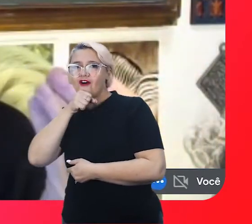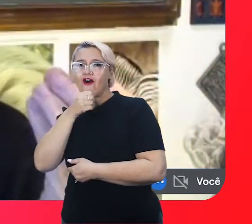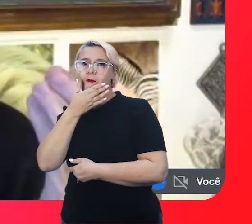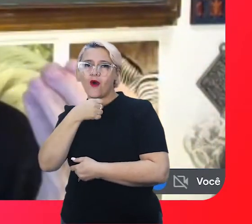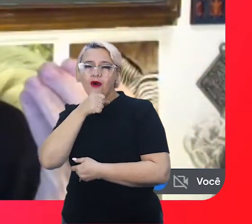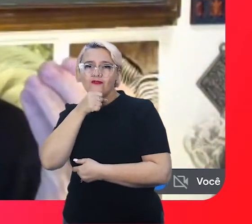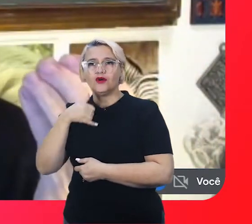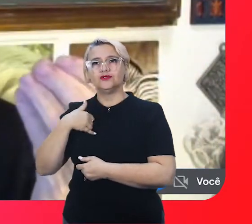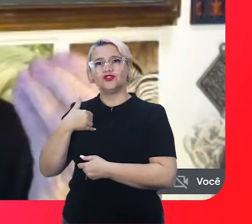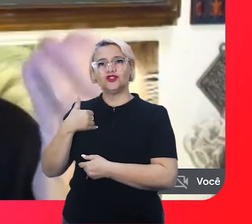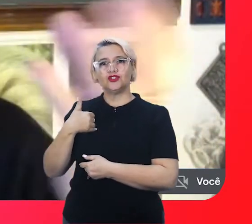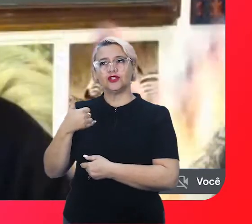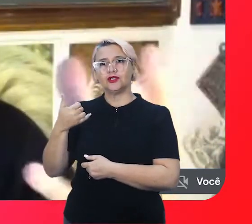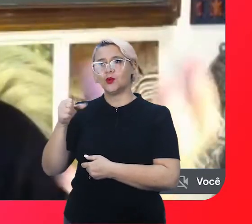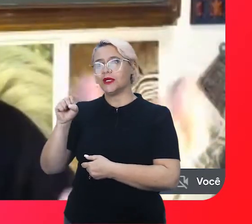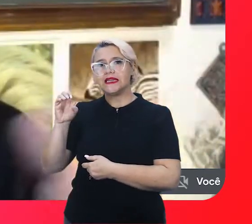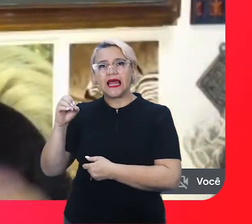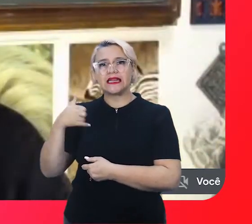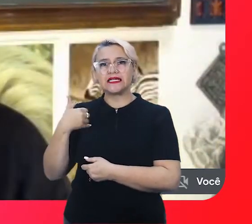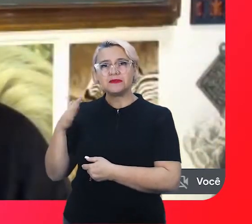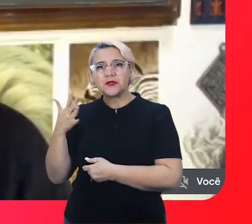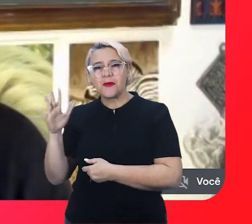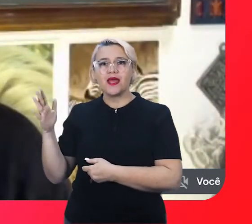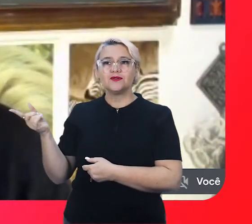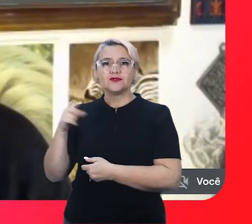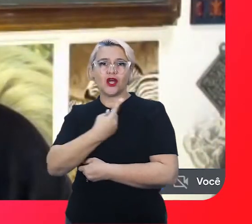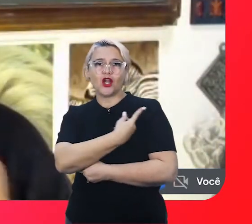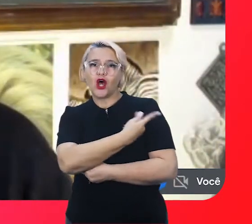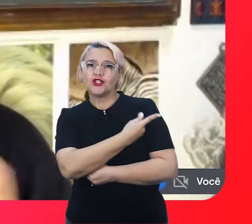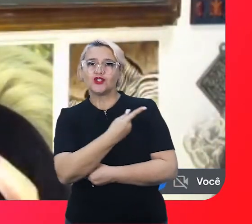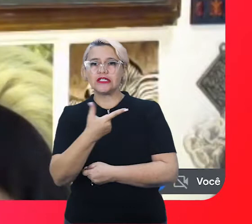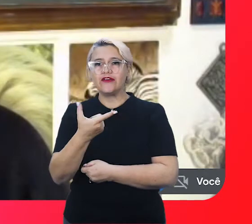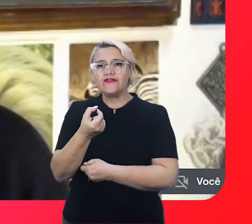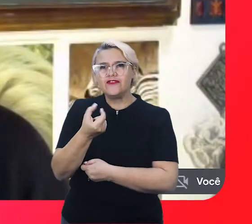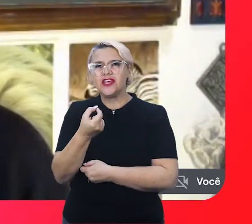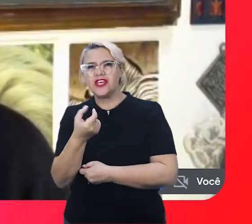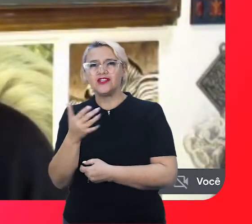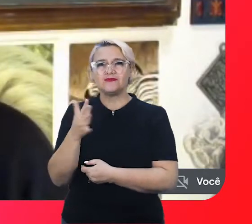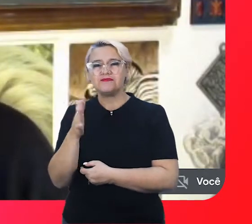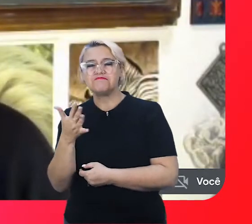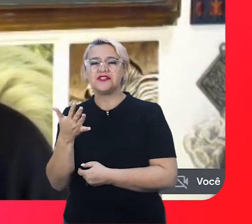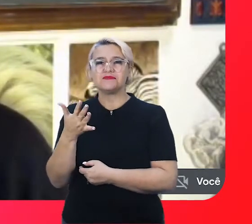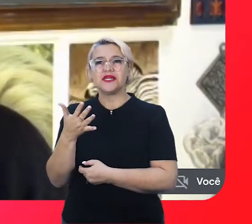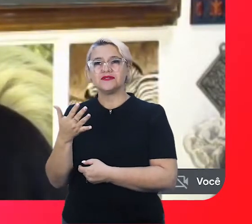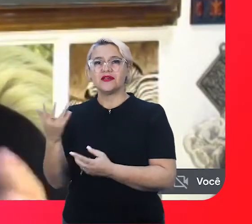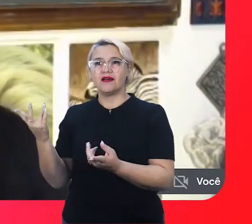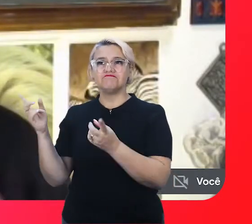avô com quase 80 anos, e a gente com 20 e poucos,